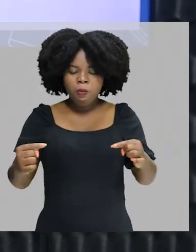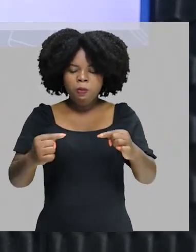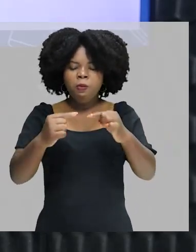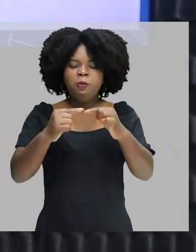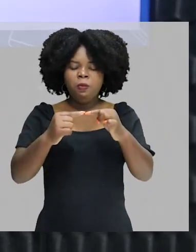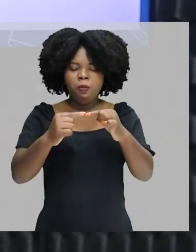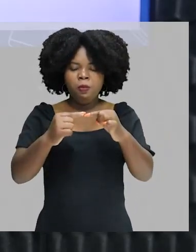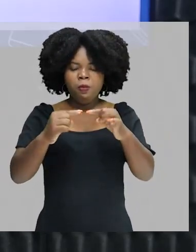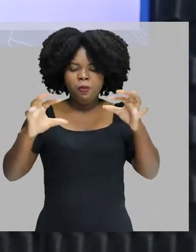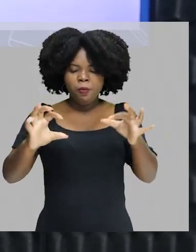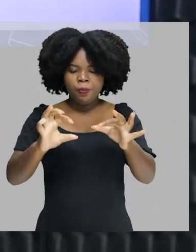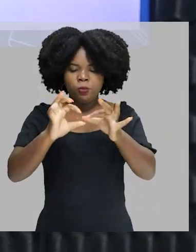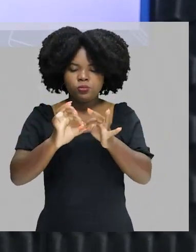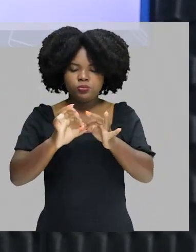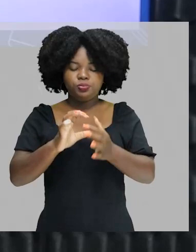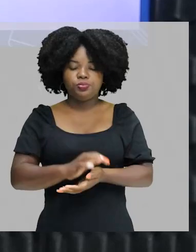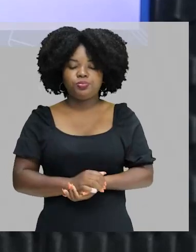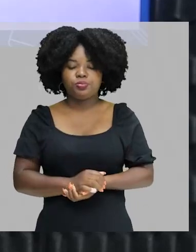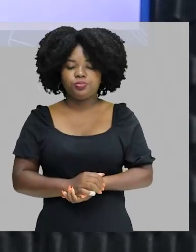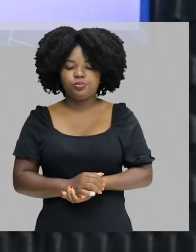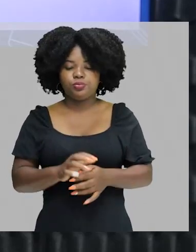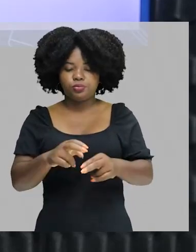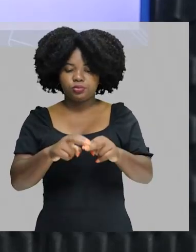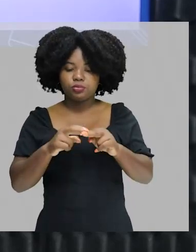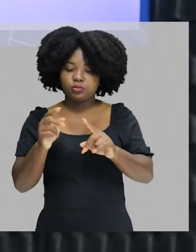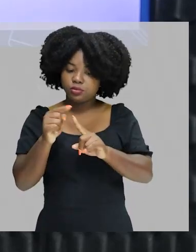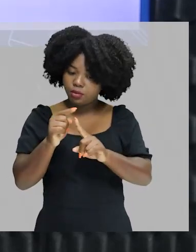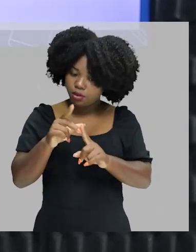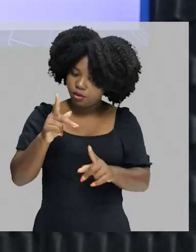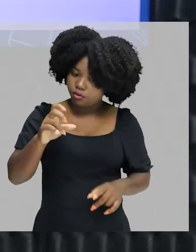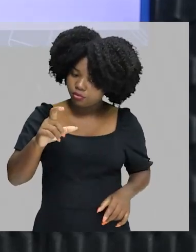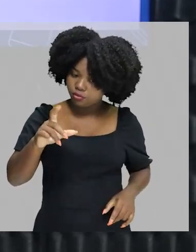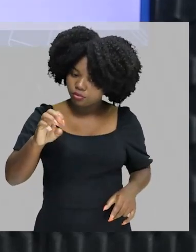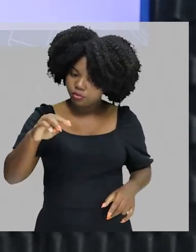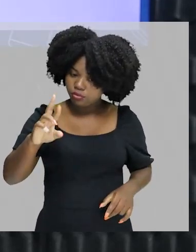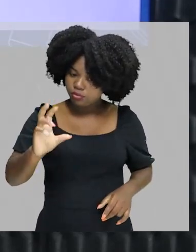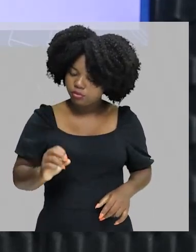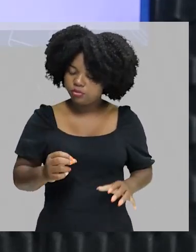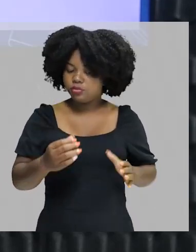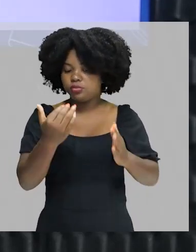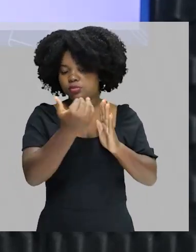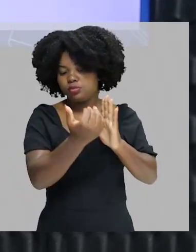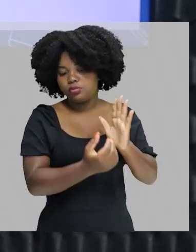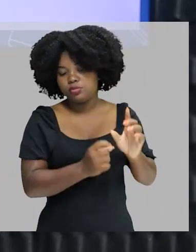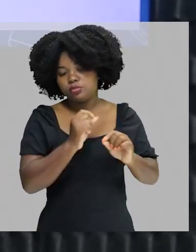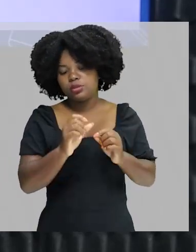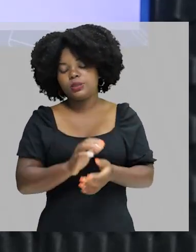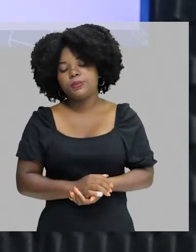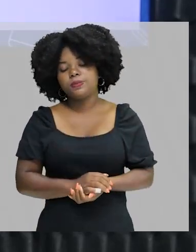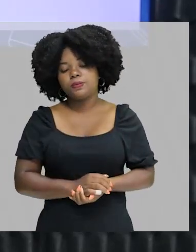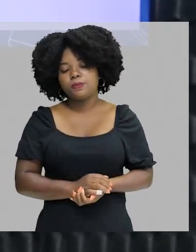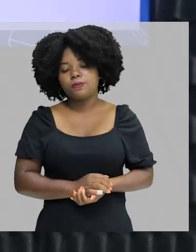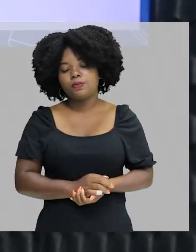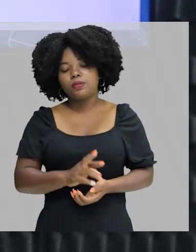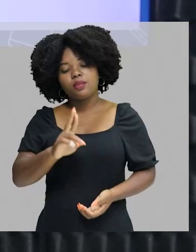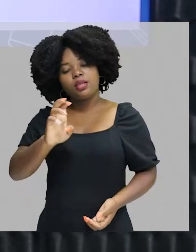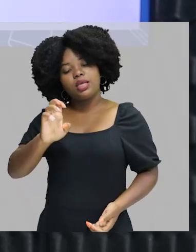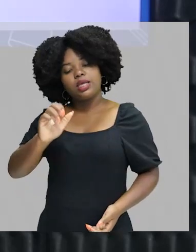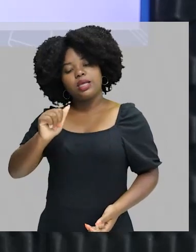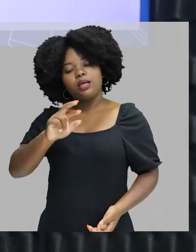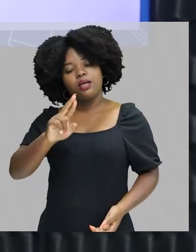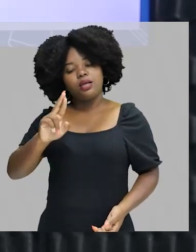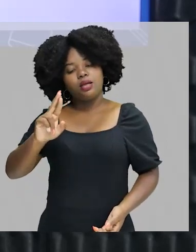né? Por isso, esse tipo de polímero, ele é classificado como polímero de